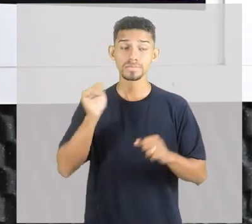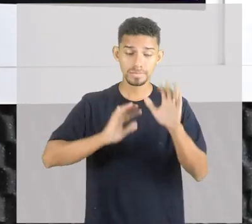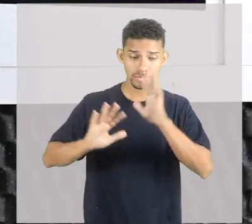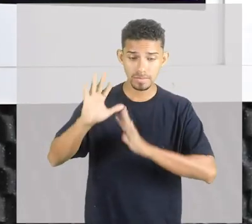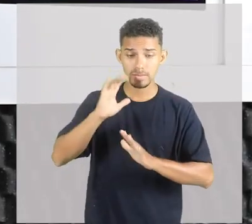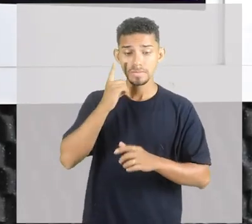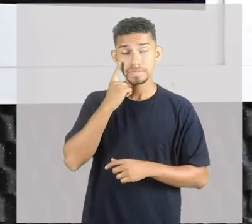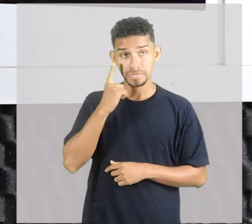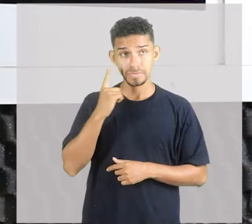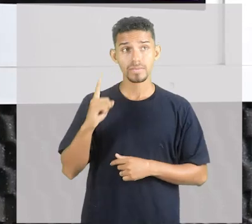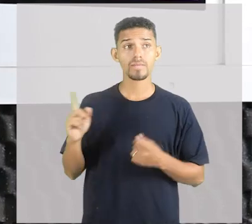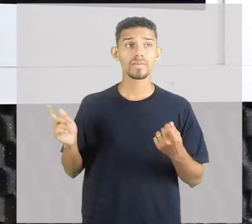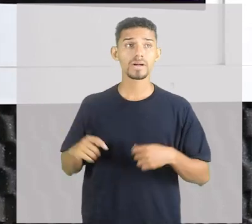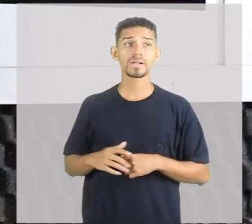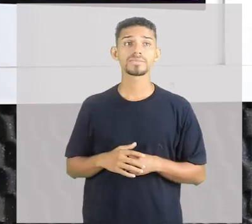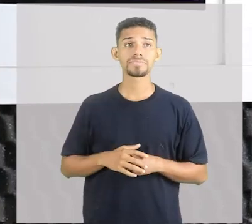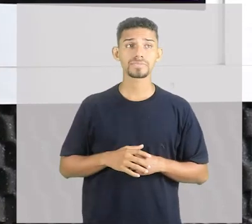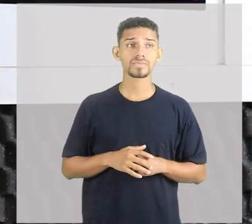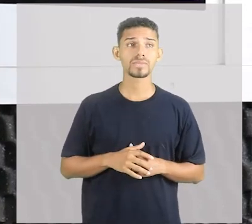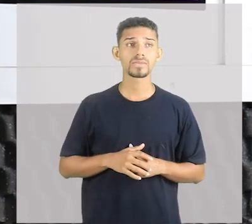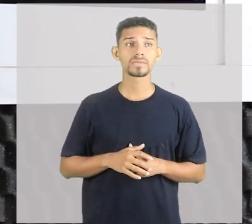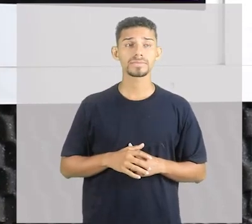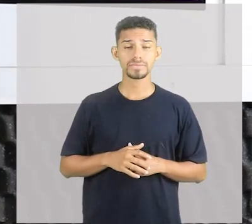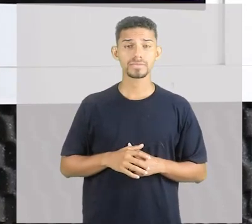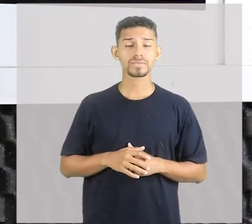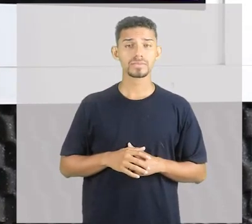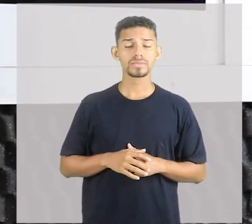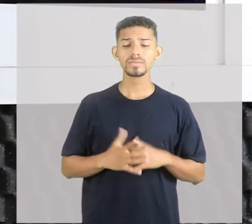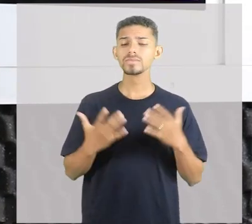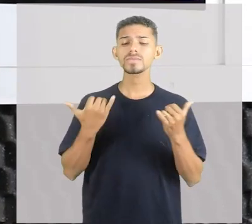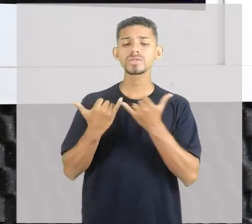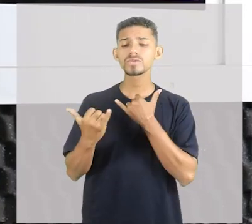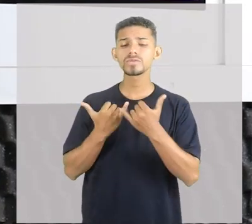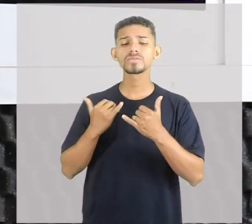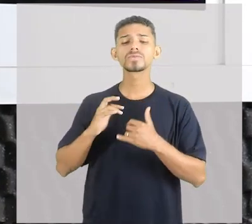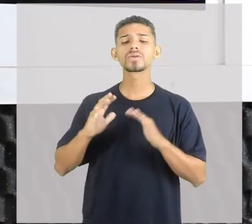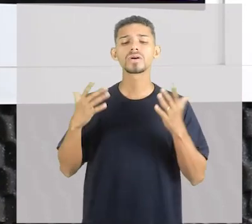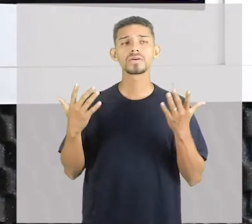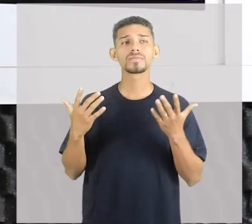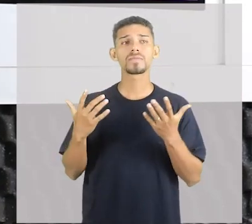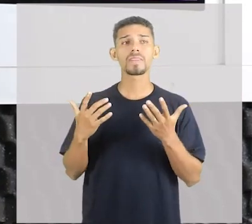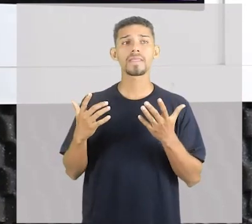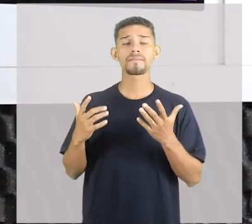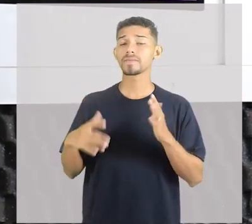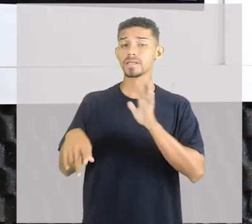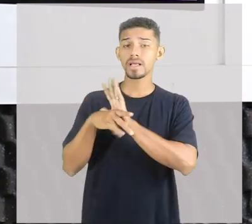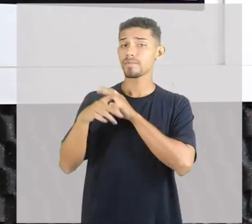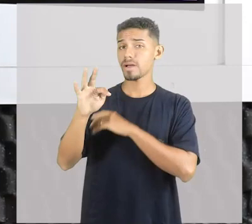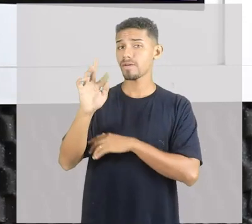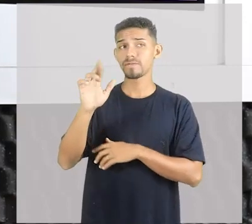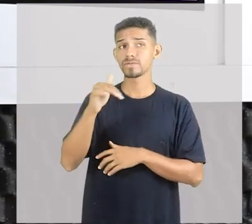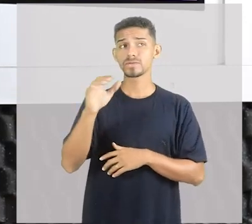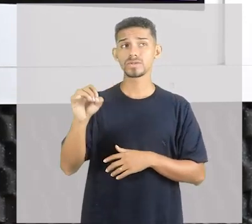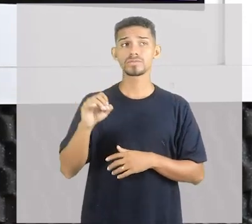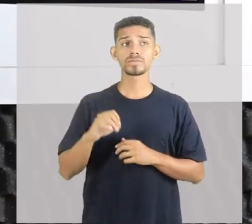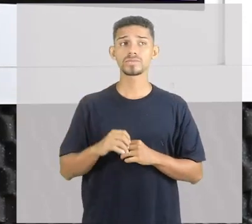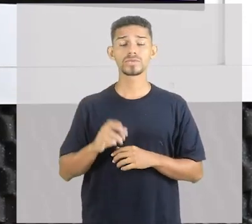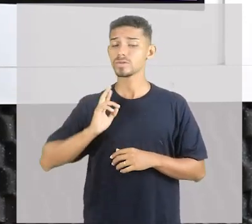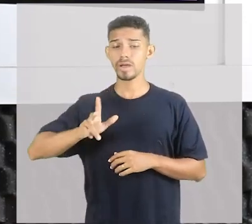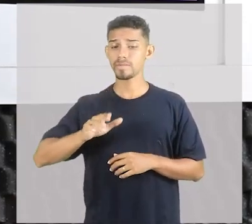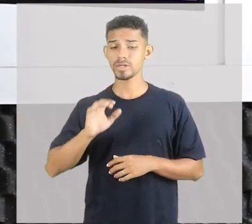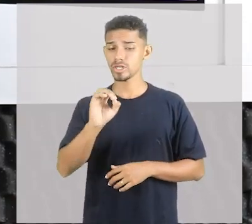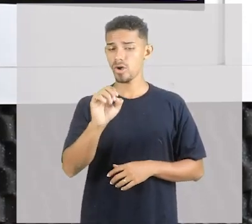mesmas, apresentam propriedades químicas? Qual é a semelhança nessas propriedades? Serem da mesma função. Não é porque tem oxigênio na